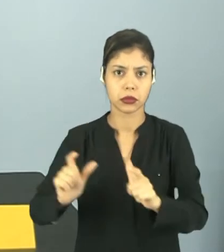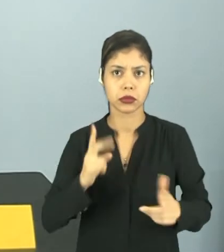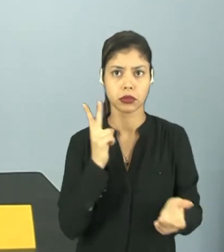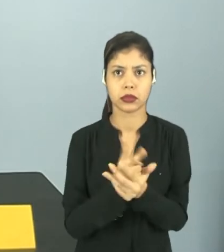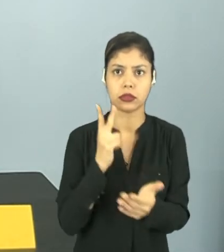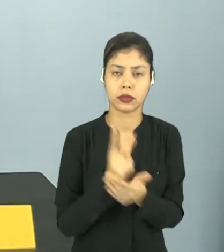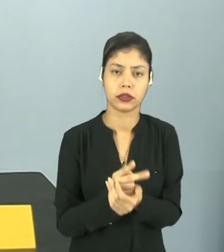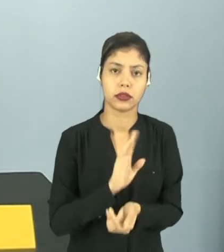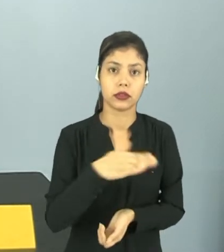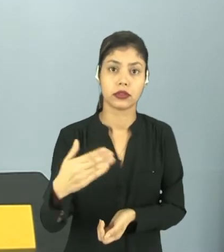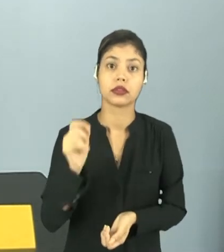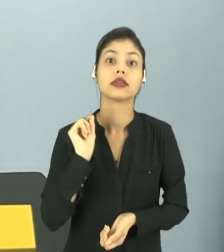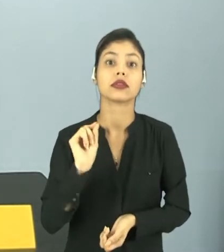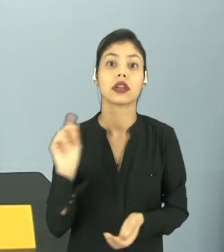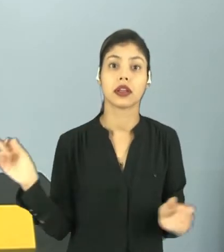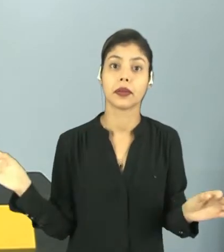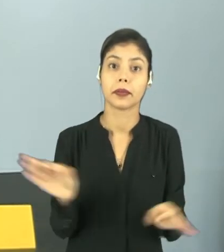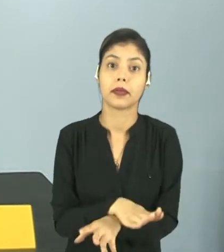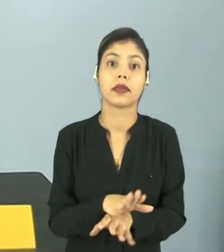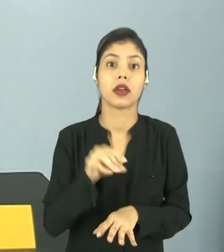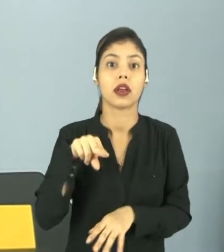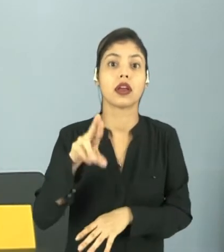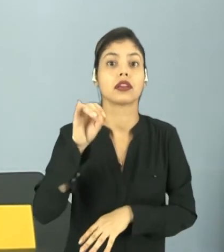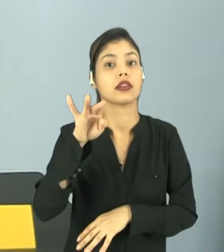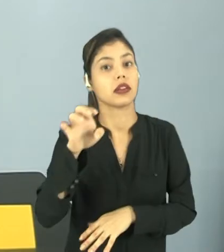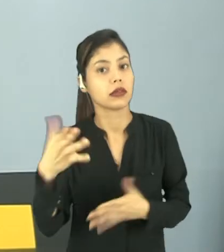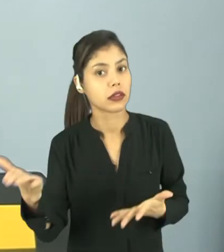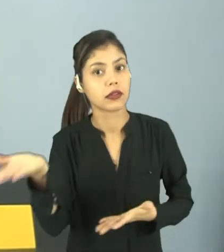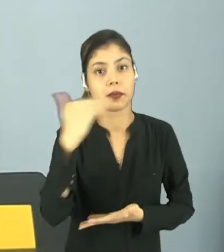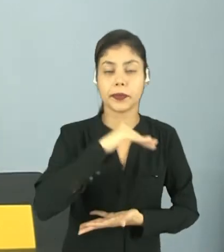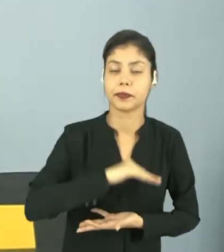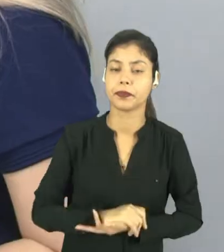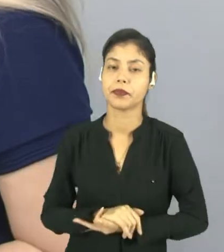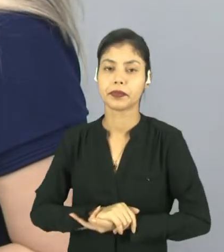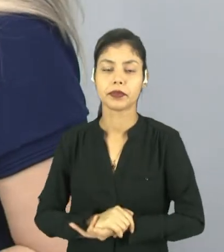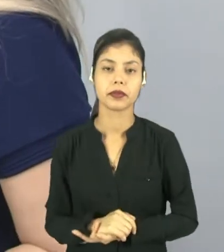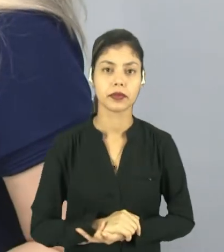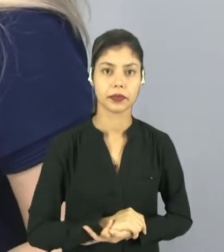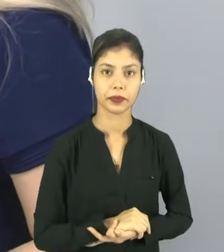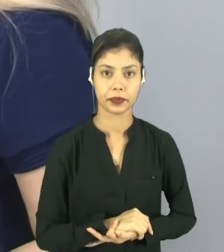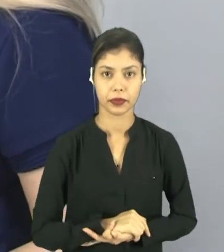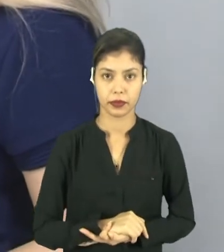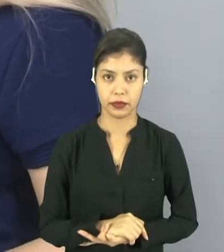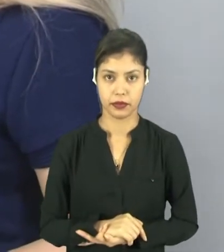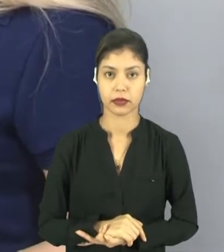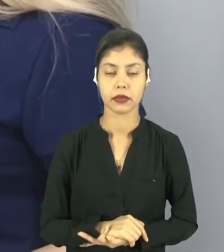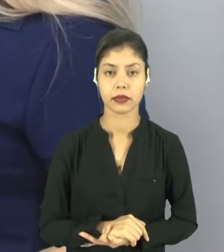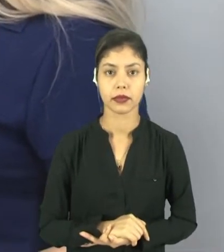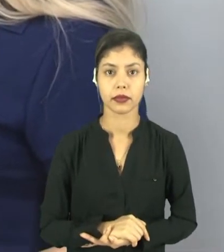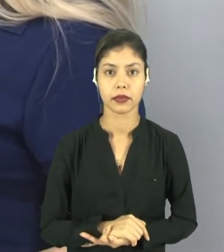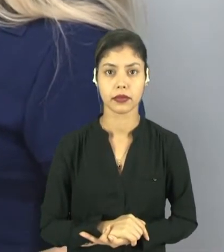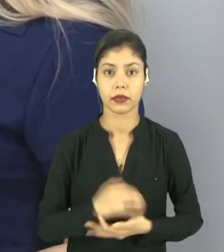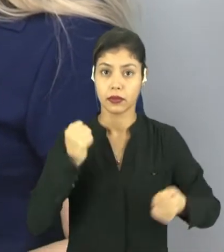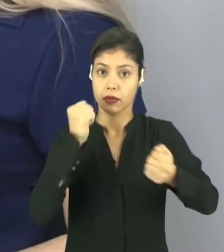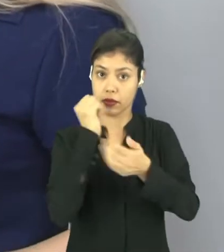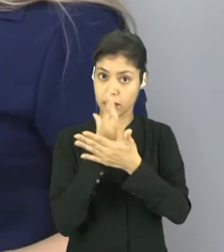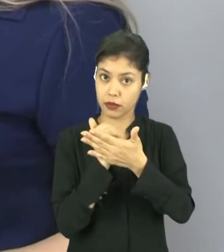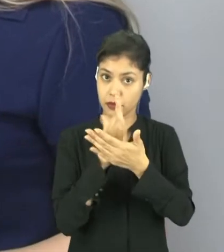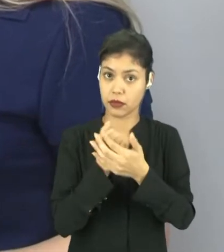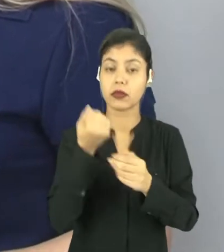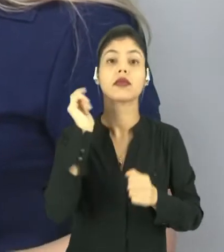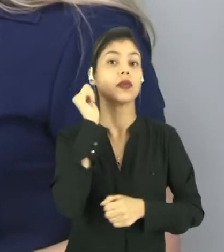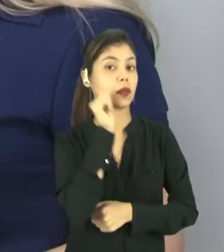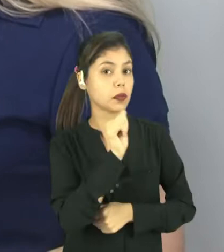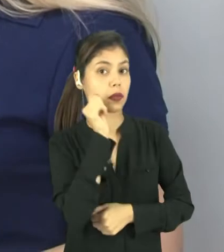eles deixaram de ser o quê? Esse povo nômade. Vamos lá? As tarefas eram divididas entre